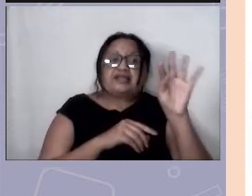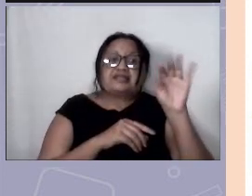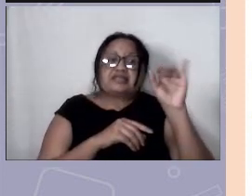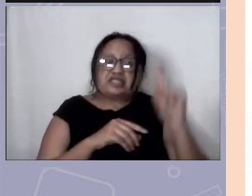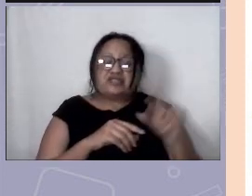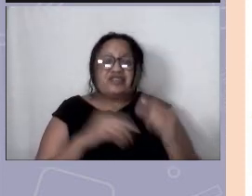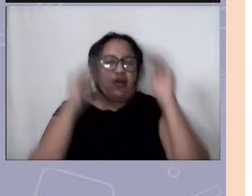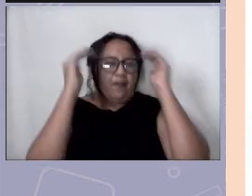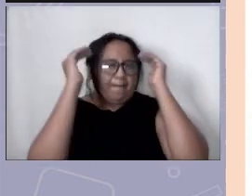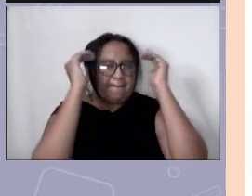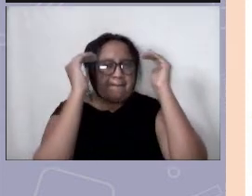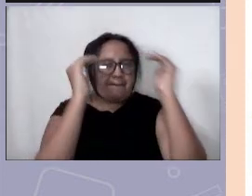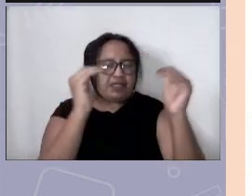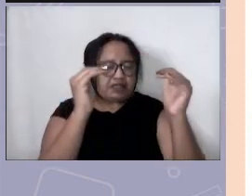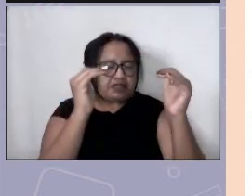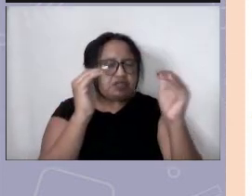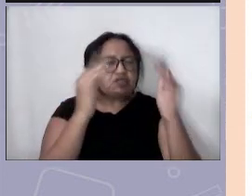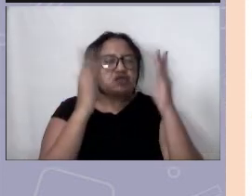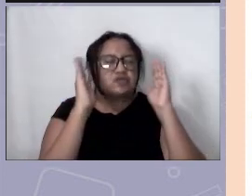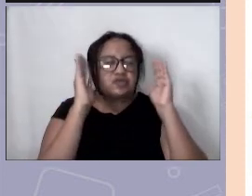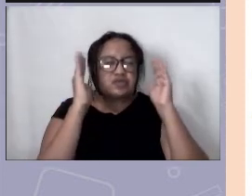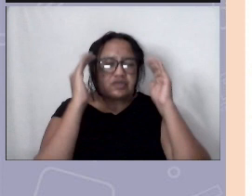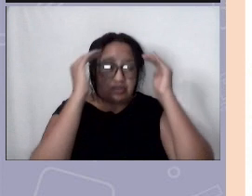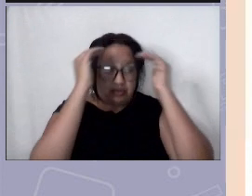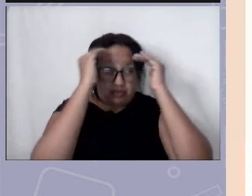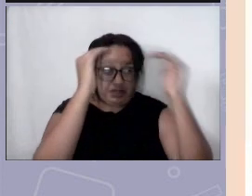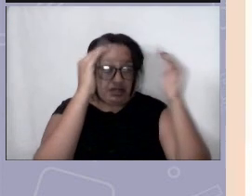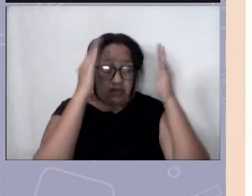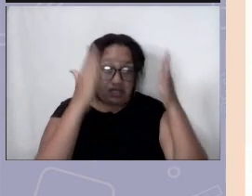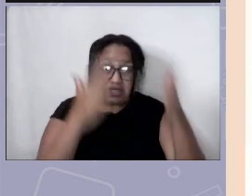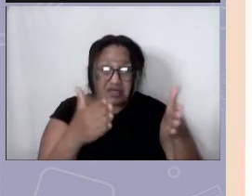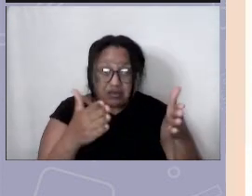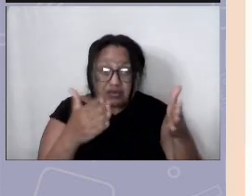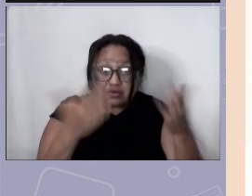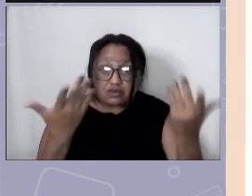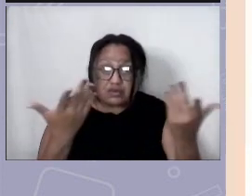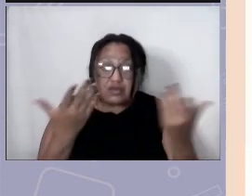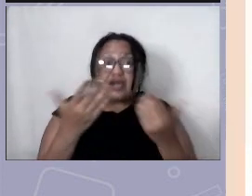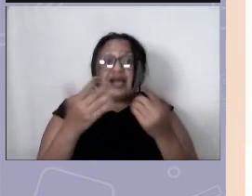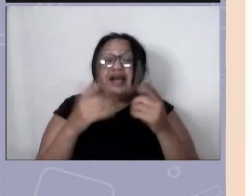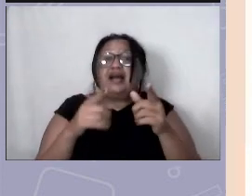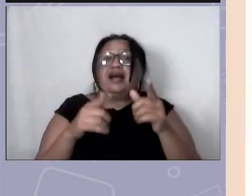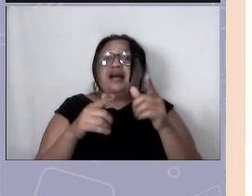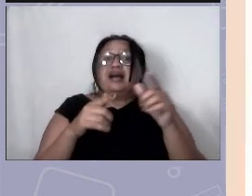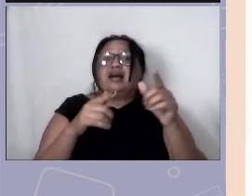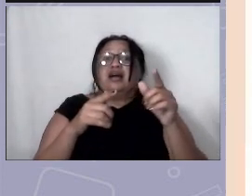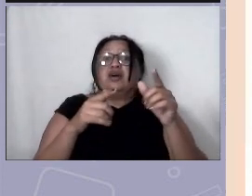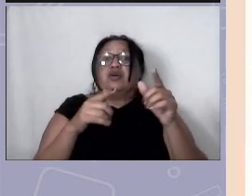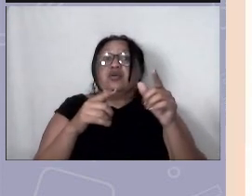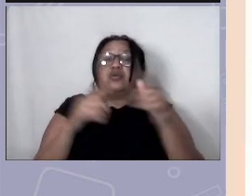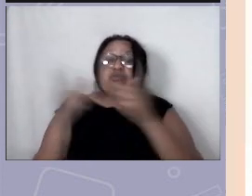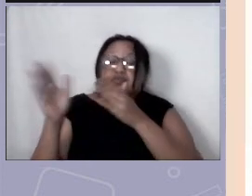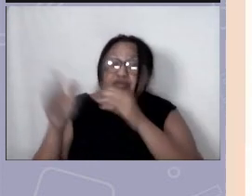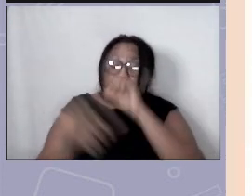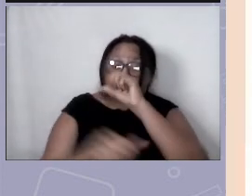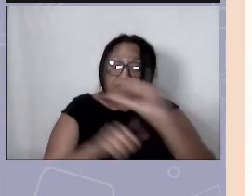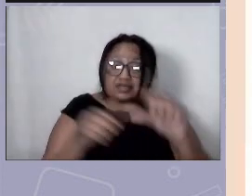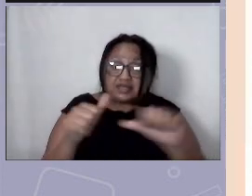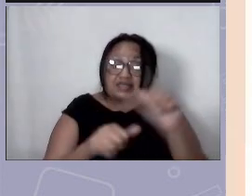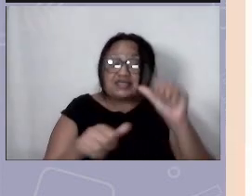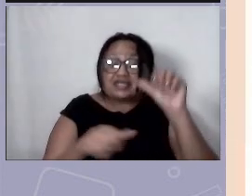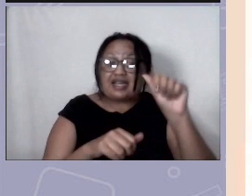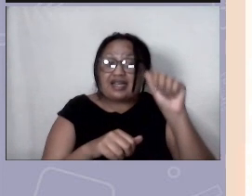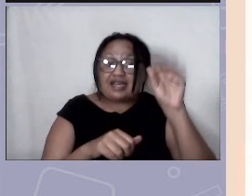gradiente de concentração transporte ativo é aquele que vai contra o gradiente de concentração e que por isso vai